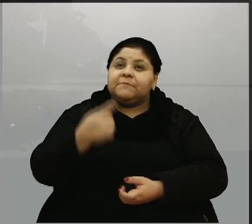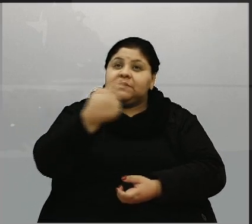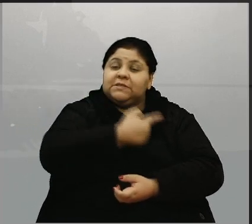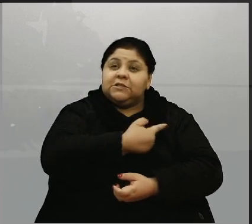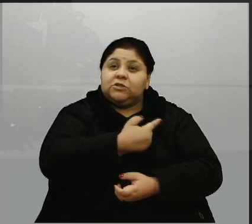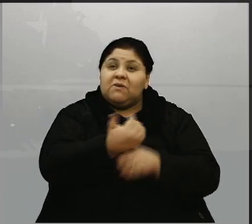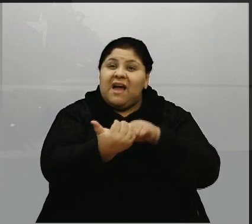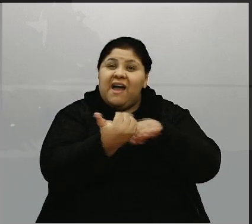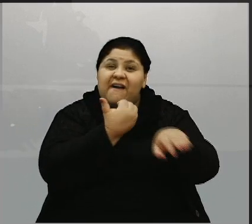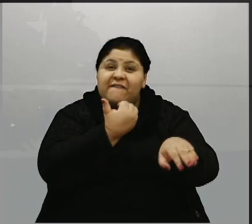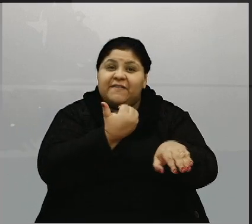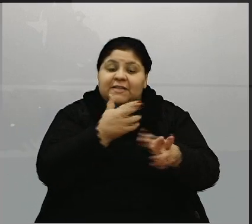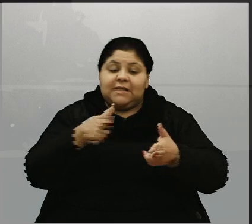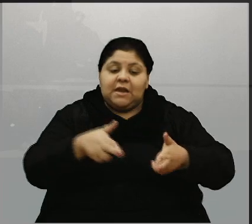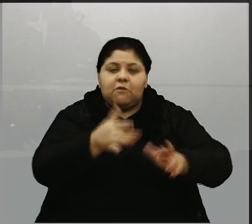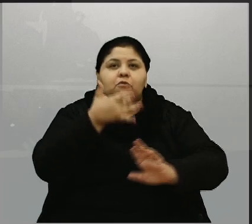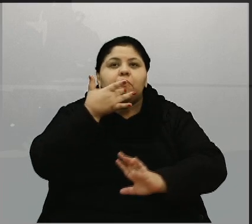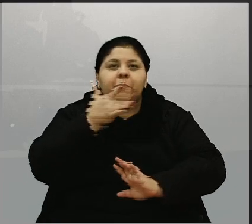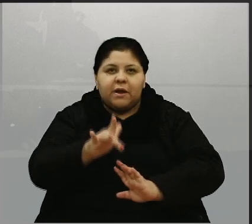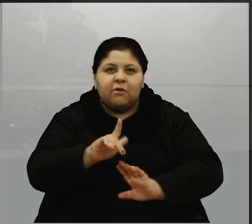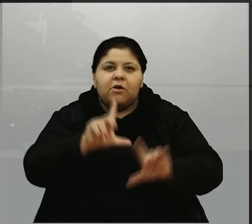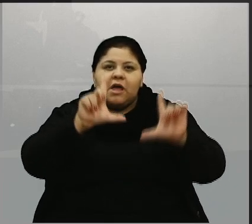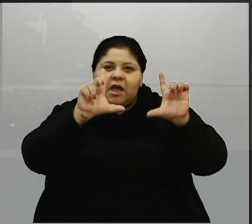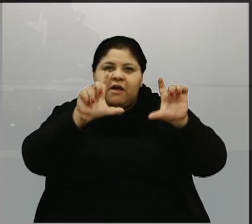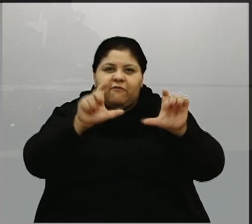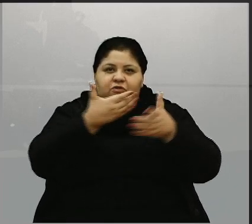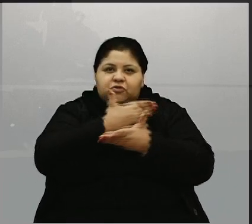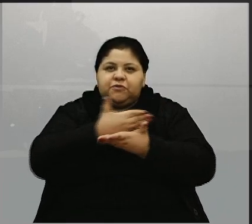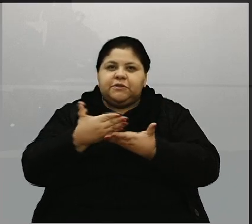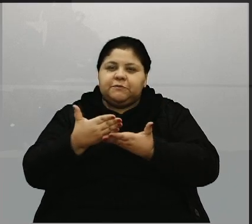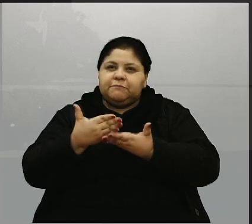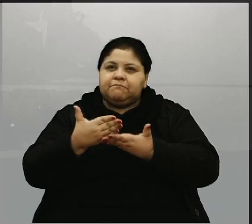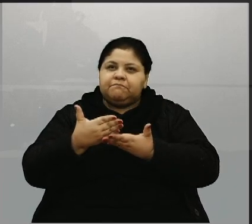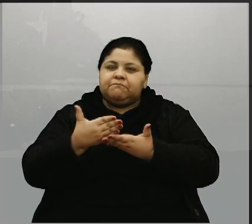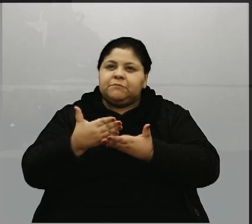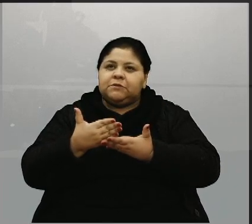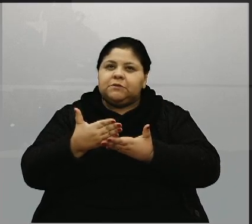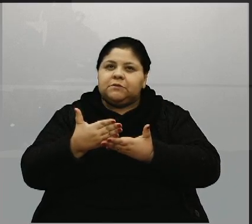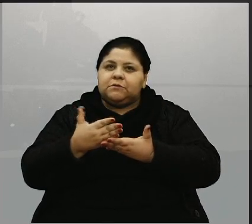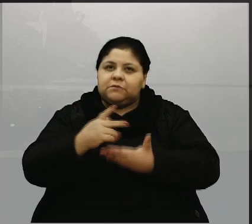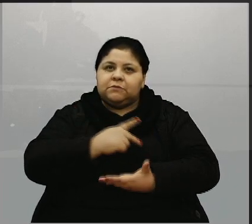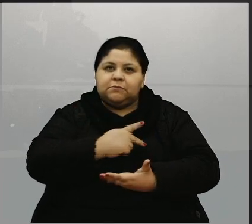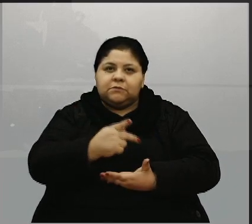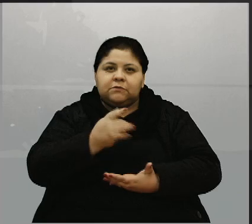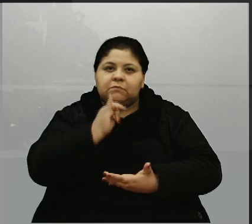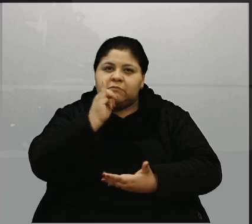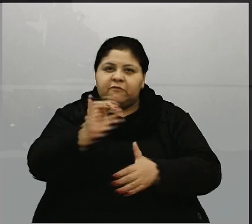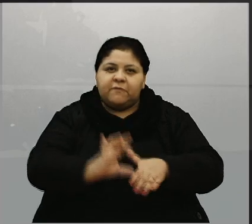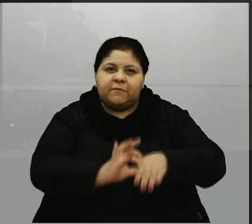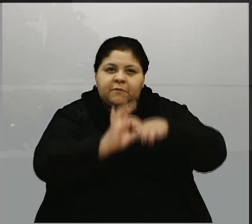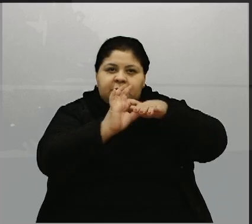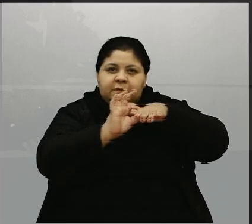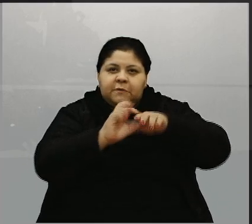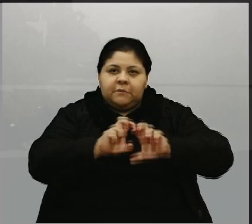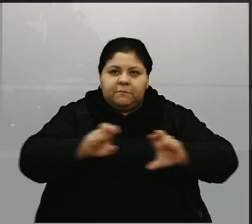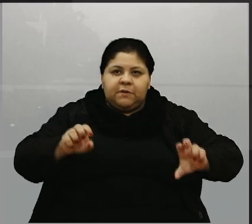Branco, é a foto que eu coloquei no início. Na sequência, a senhora presidente, uma declaração de líder da bancada do MDB.